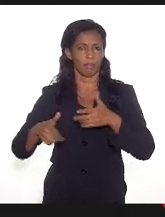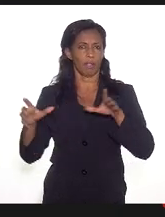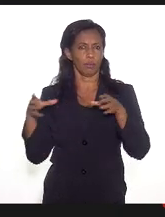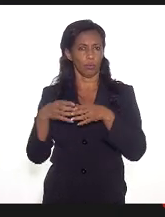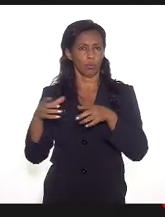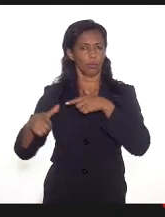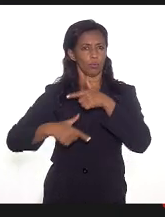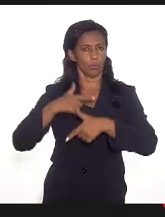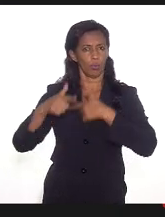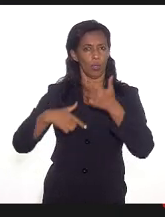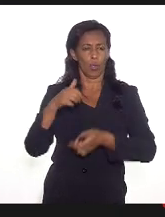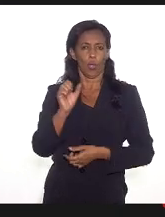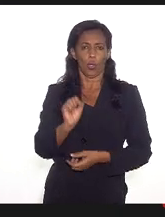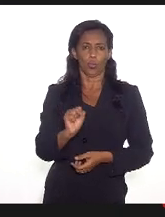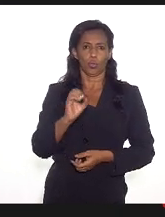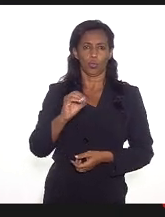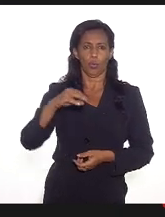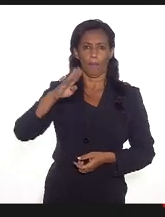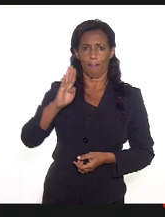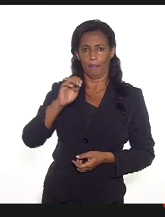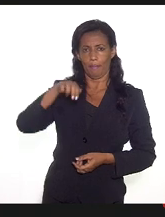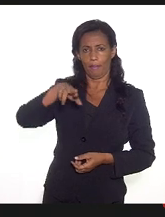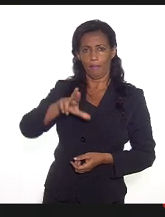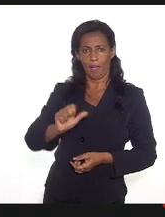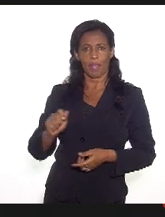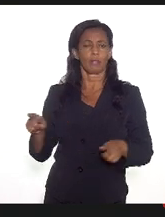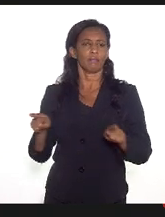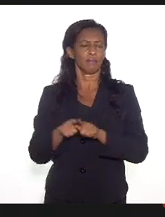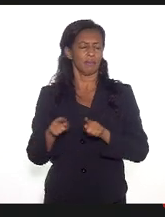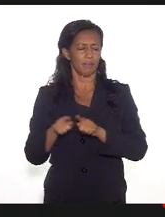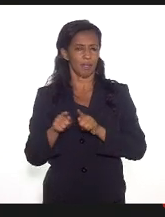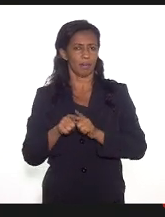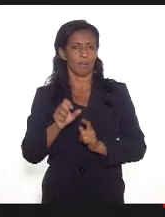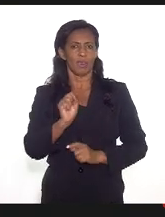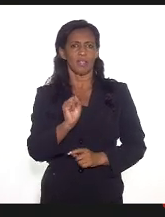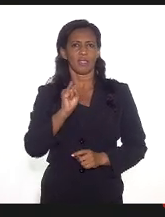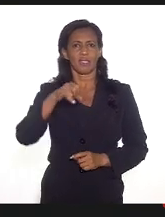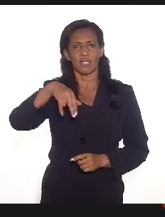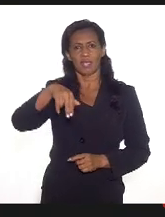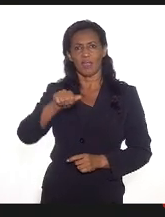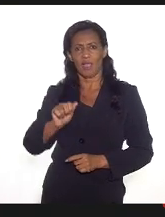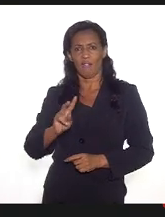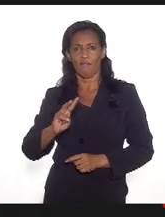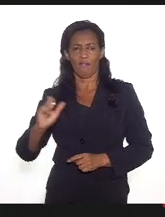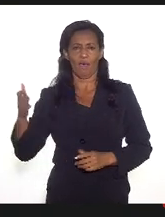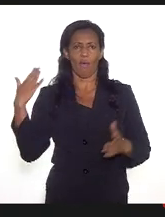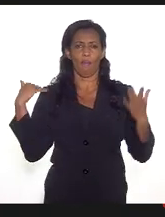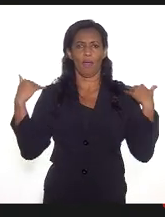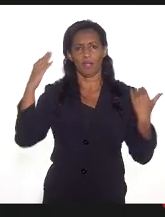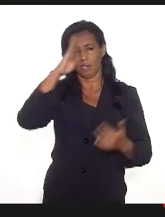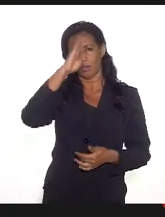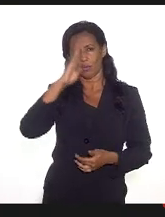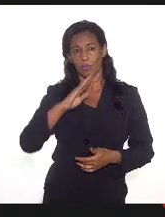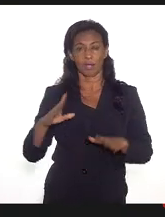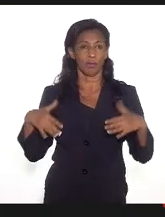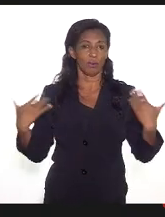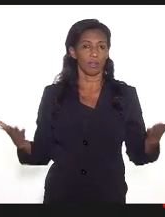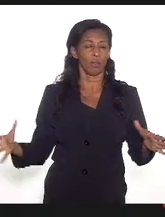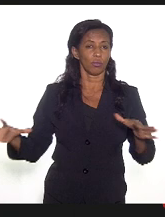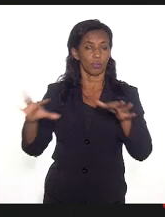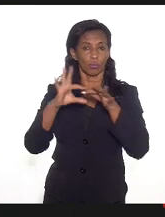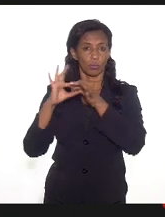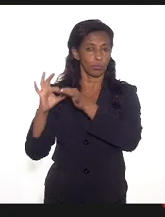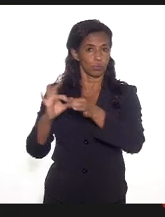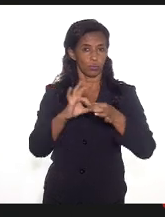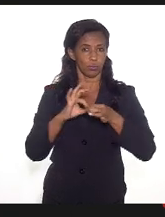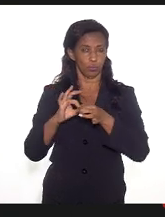A SOBENA, que tem legislação específica sobre isso, o Sinaval, a Marinha do Brasil. Então, nós estamos reunindo esses